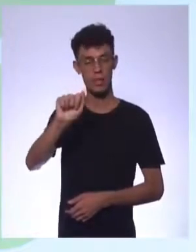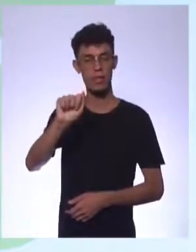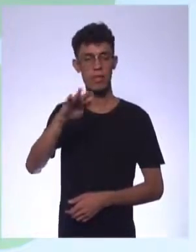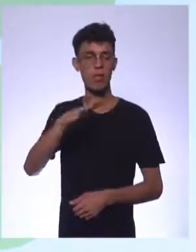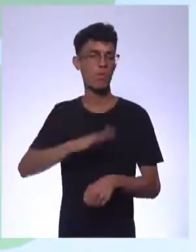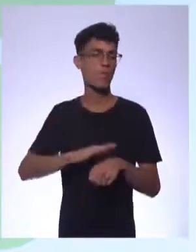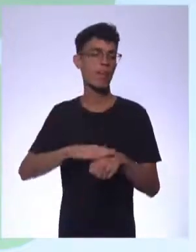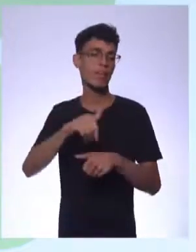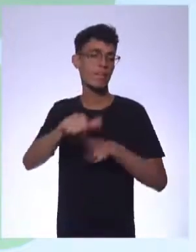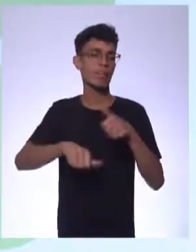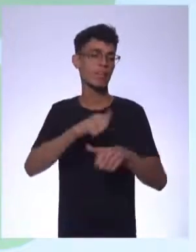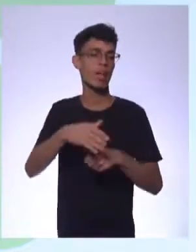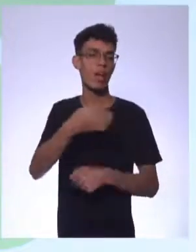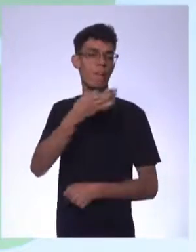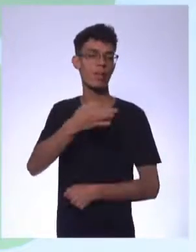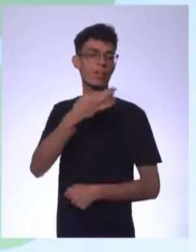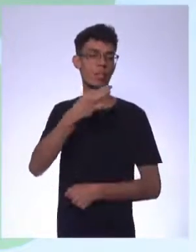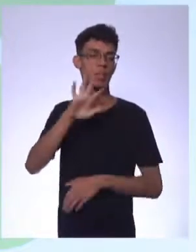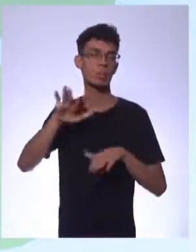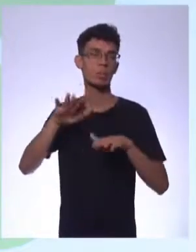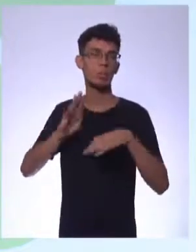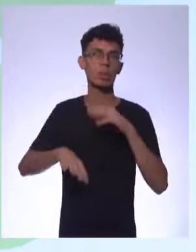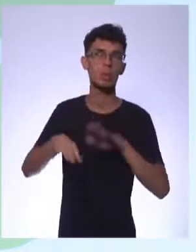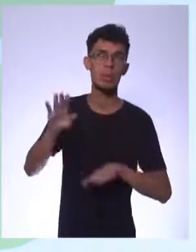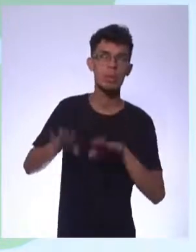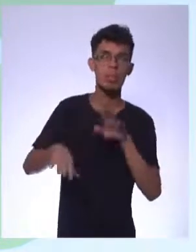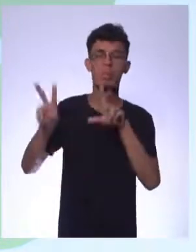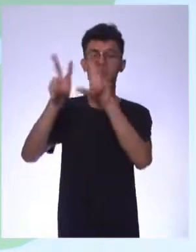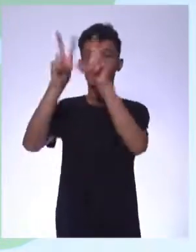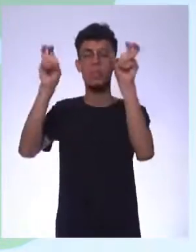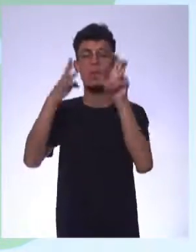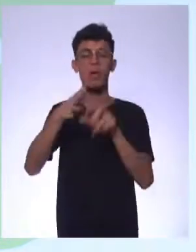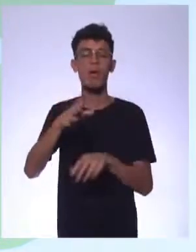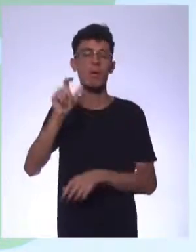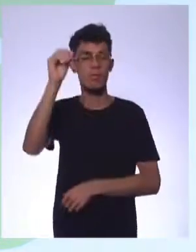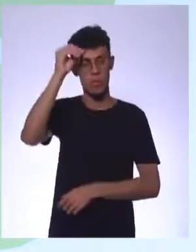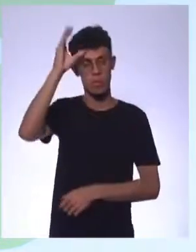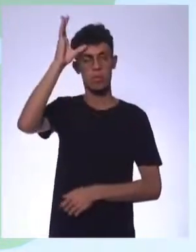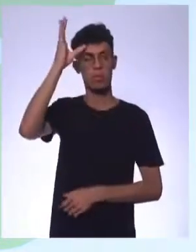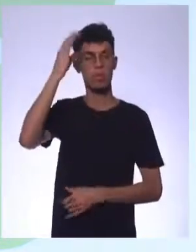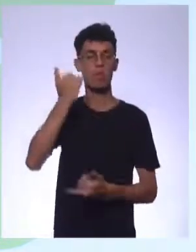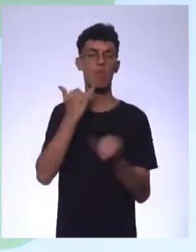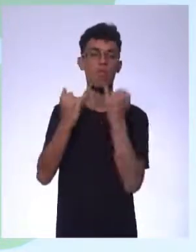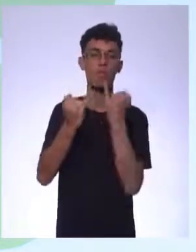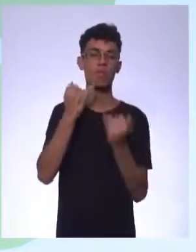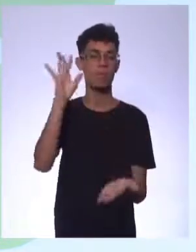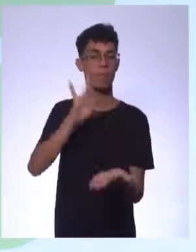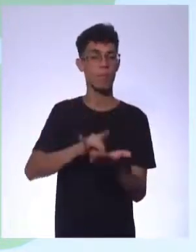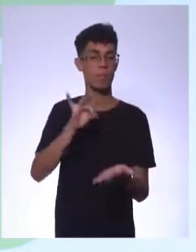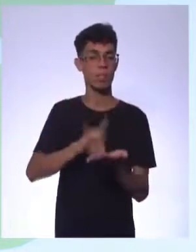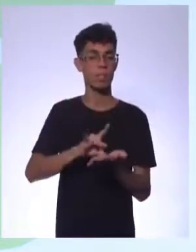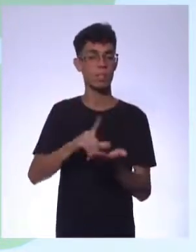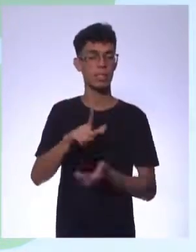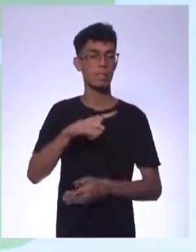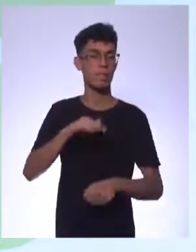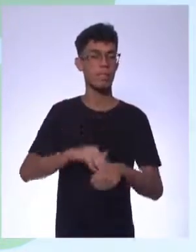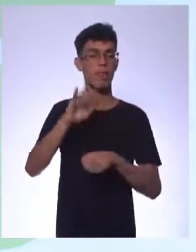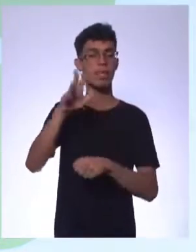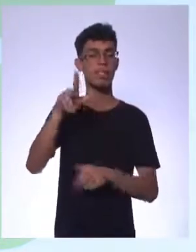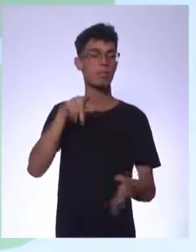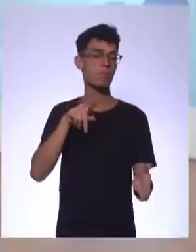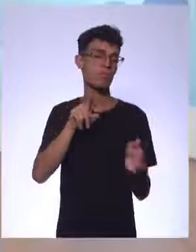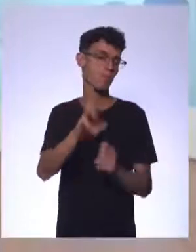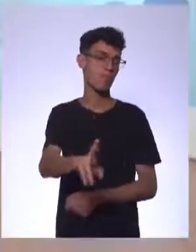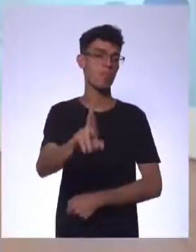de opinião sobre determinado assunto? Ela falou assim, conhecimento e informações verídicas. Tenho mais aqui, professor Mauro. Perfeito,